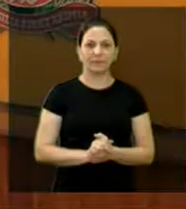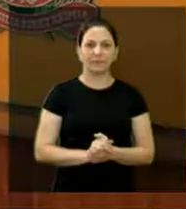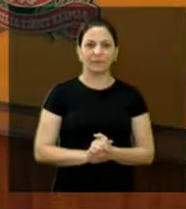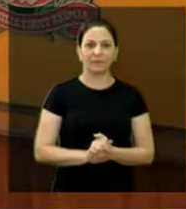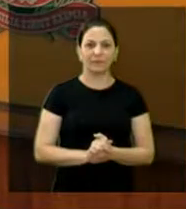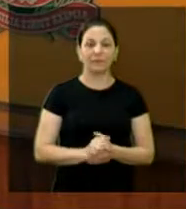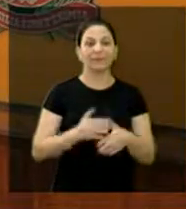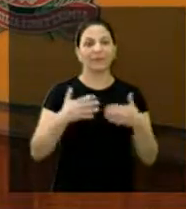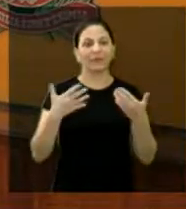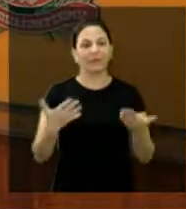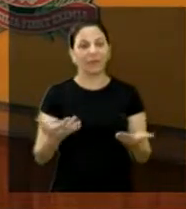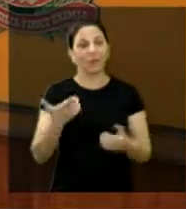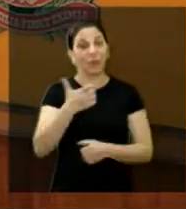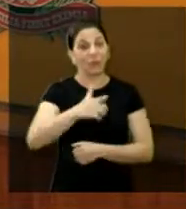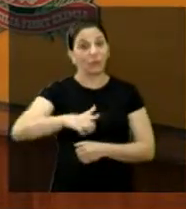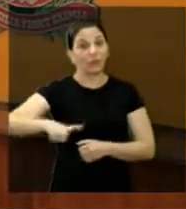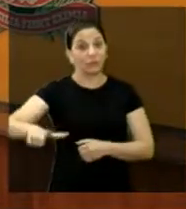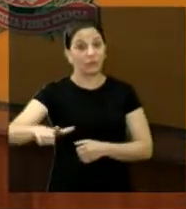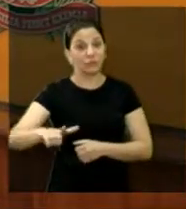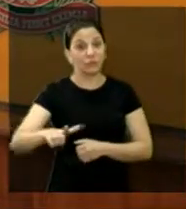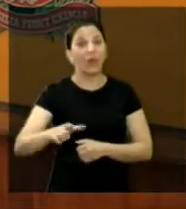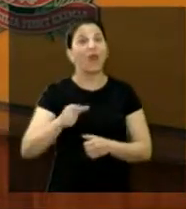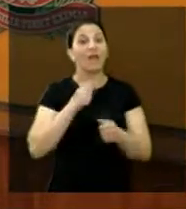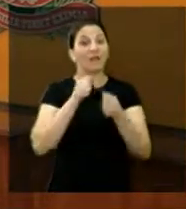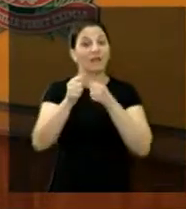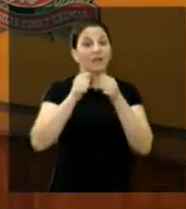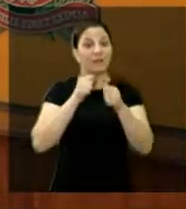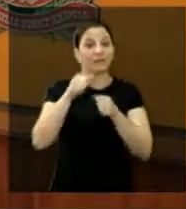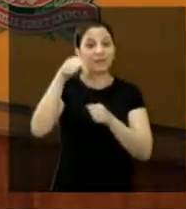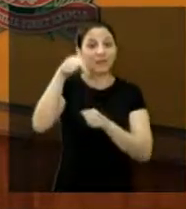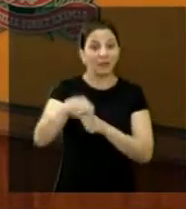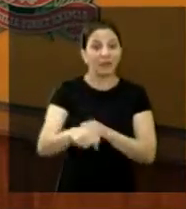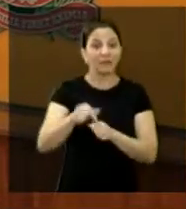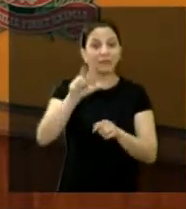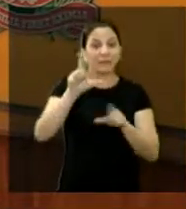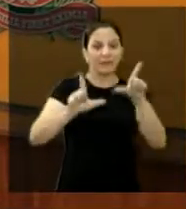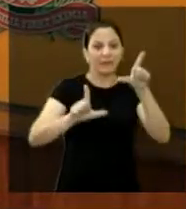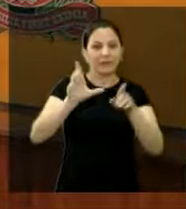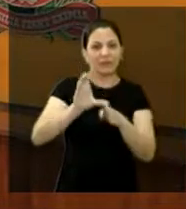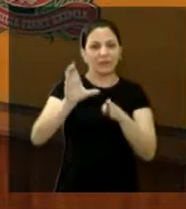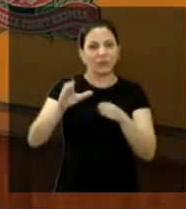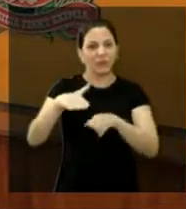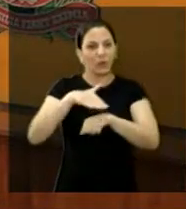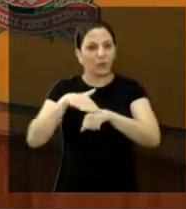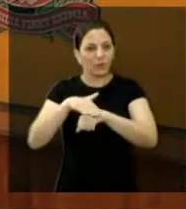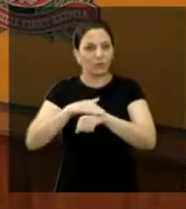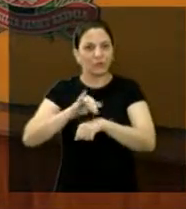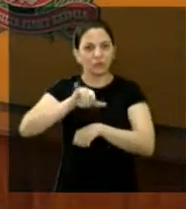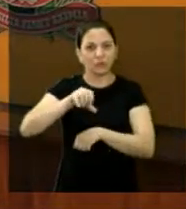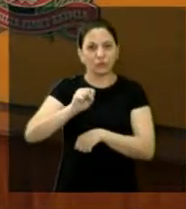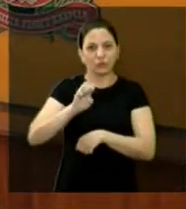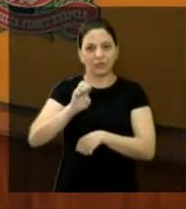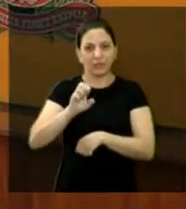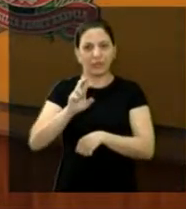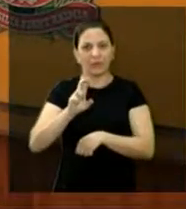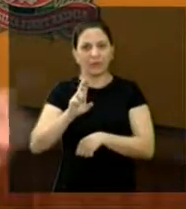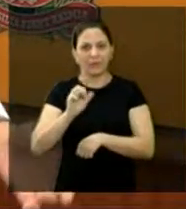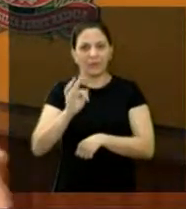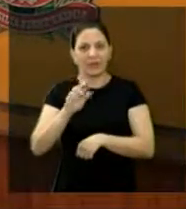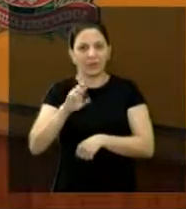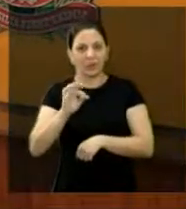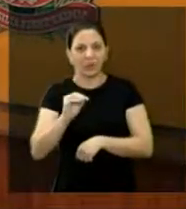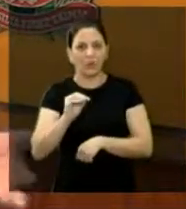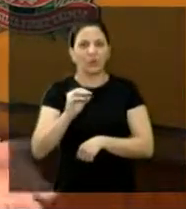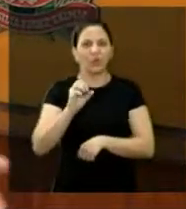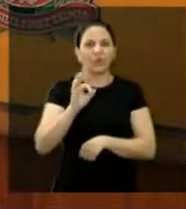Pois bem, nós continuamos com o Entrevistas, aqui pela TV Câmara, conversando com o José Roberto Fernandes. Bom, já contou a